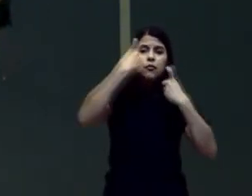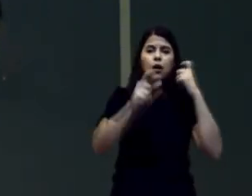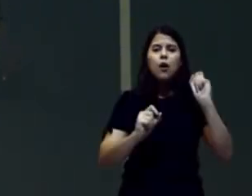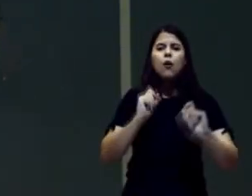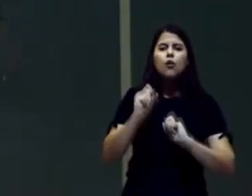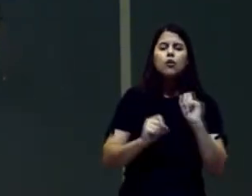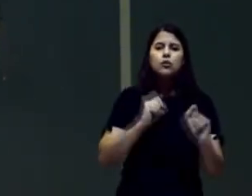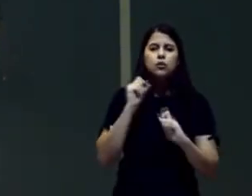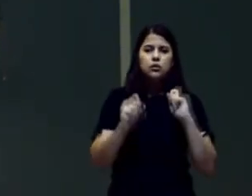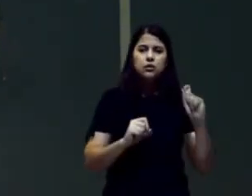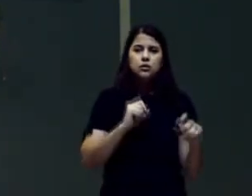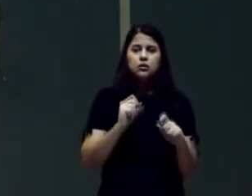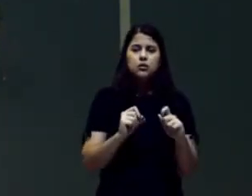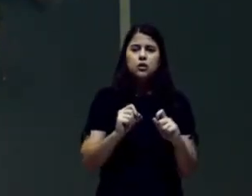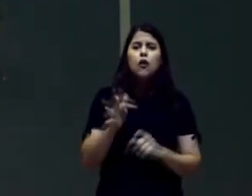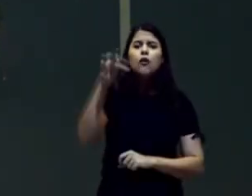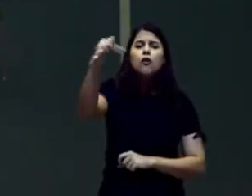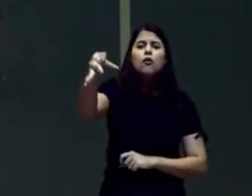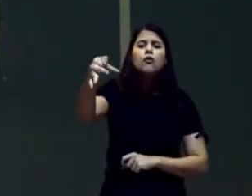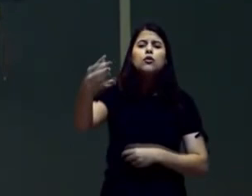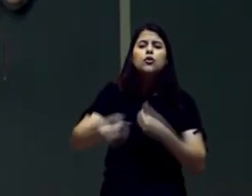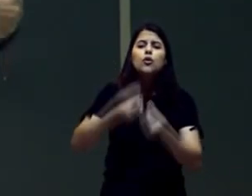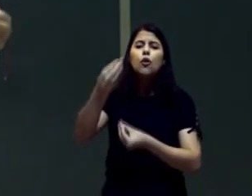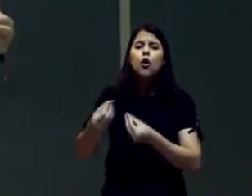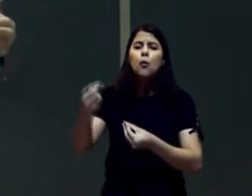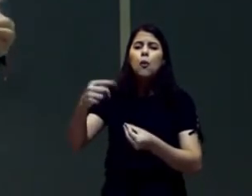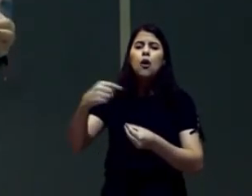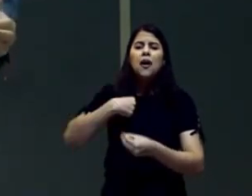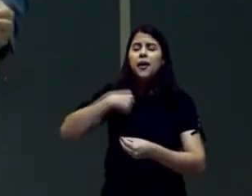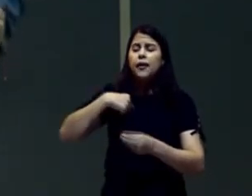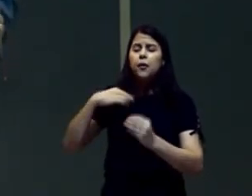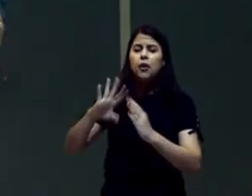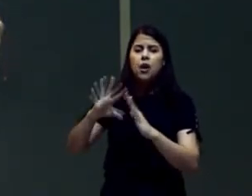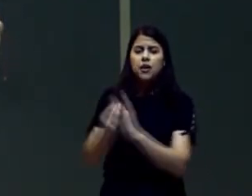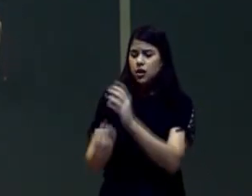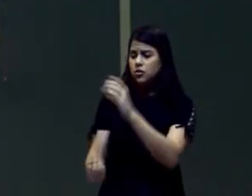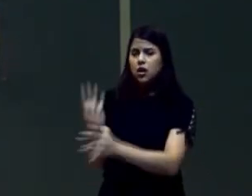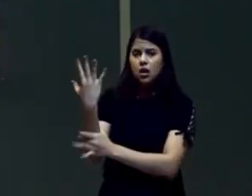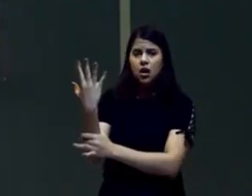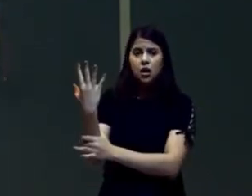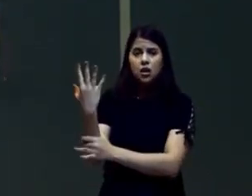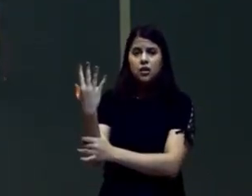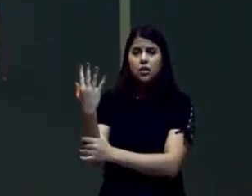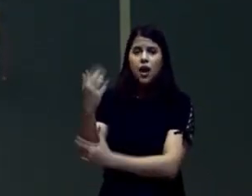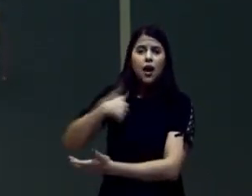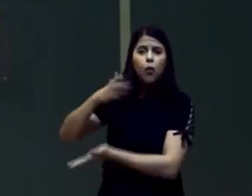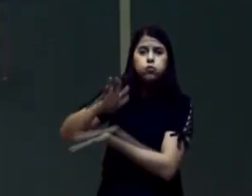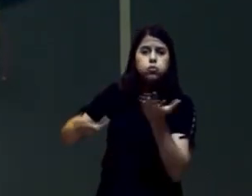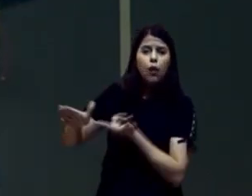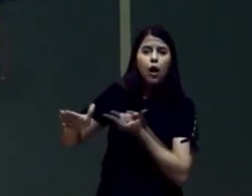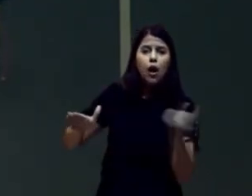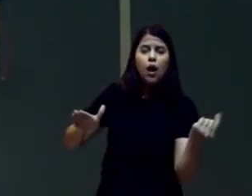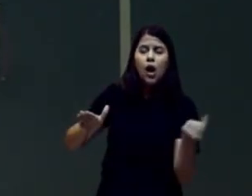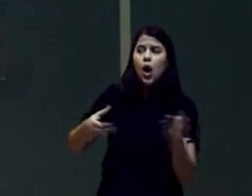se preocupa com o que vai acontecer depois da sua partida. Se preocupa que a obra não pare. Se preocupa